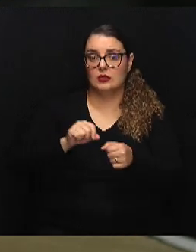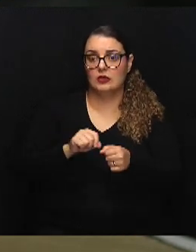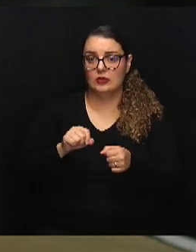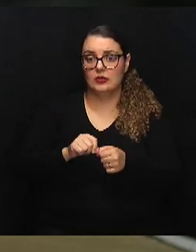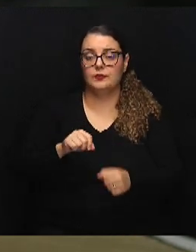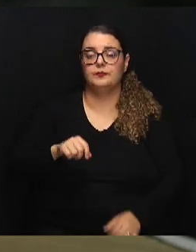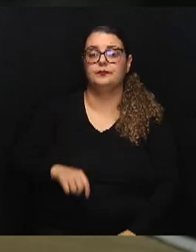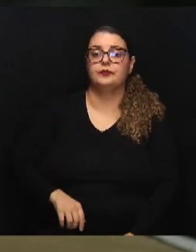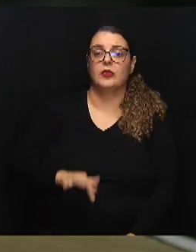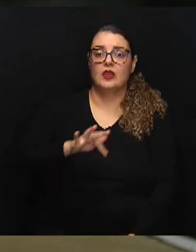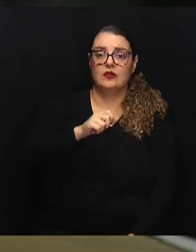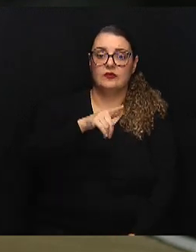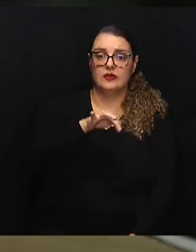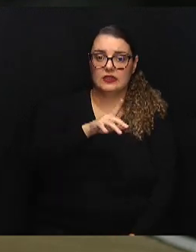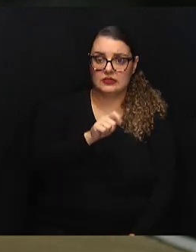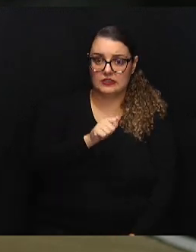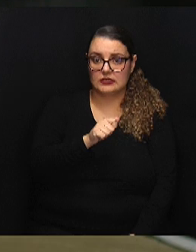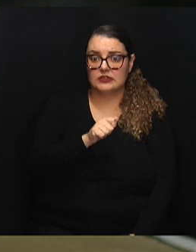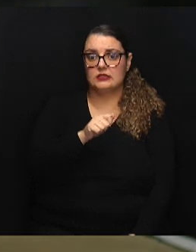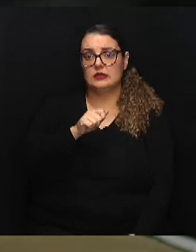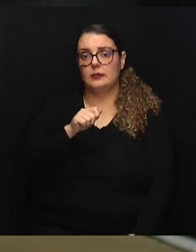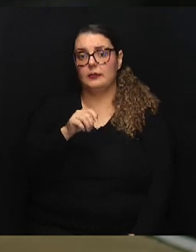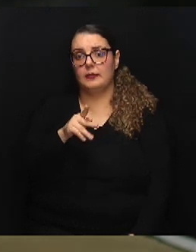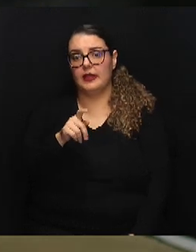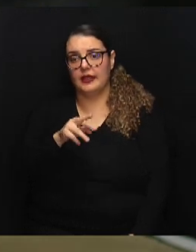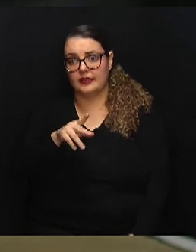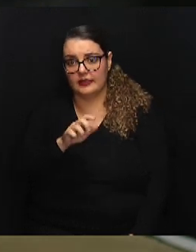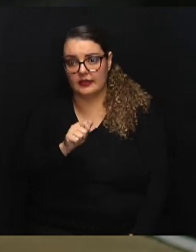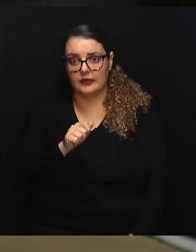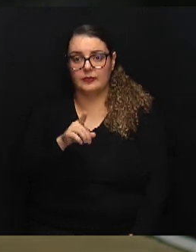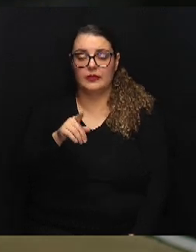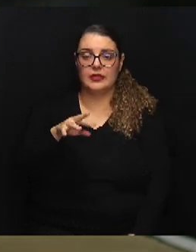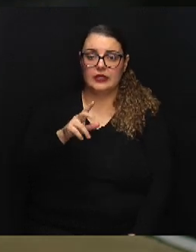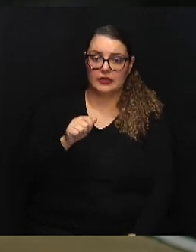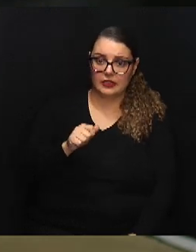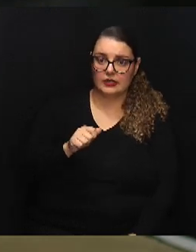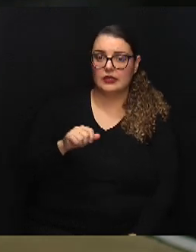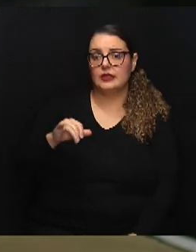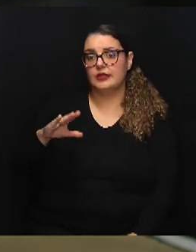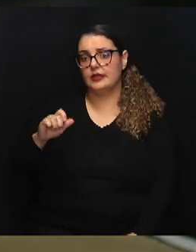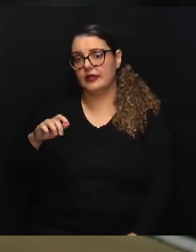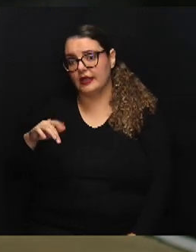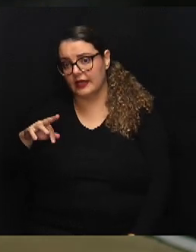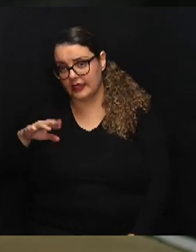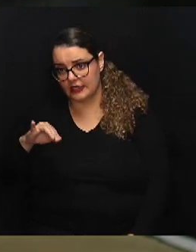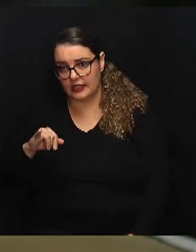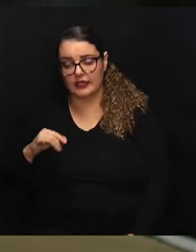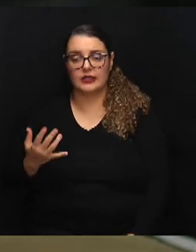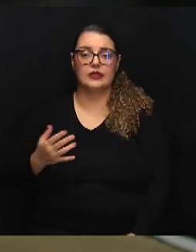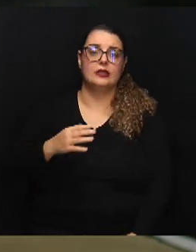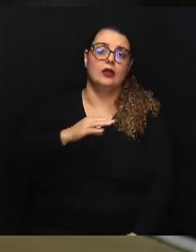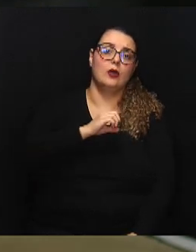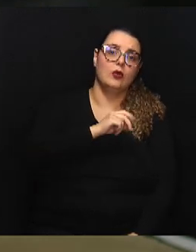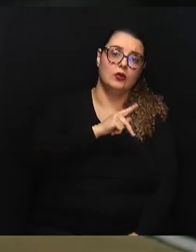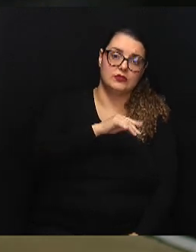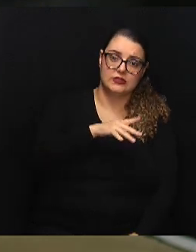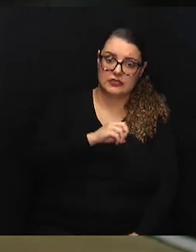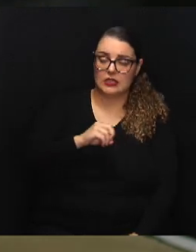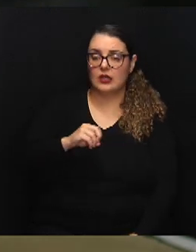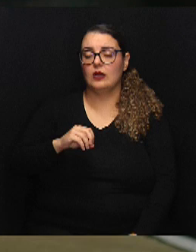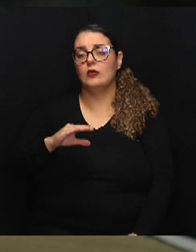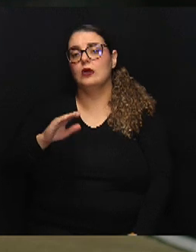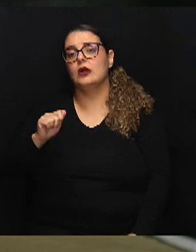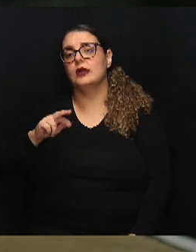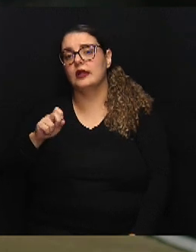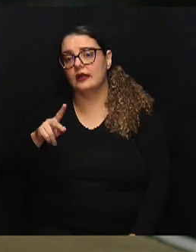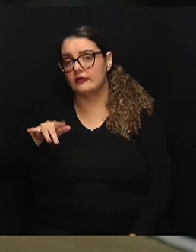Bradesco, Fazenda Pedra Branca, Gleba B, Jardim do Lago 1 e 2, Jardim Icaraí, Jardim Monte Cristo, Parque Osiel, Parque Residencial Carvalho